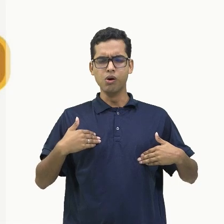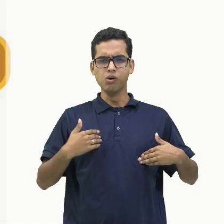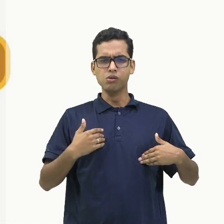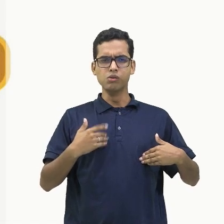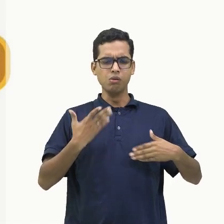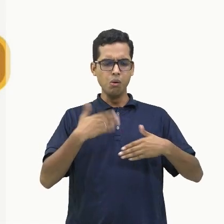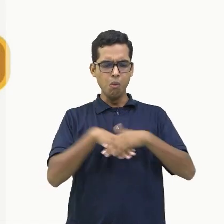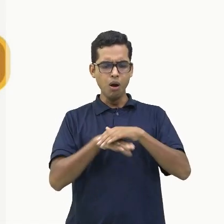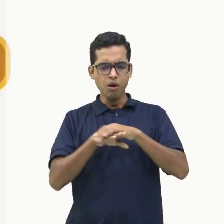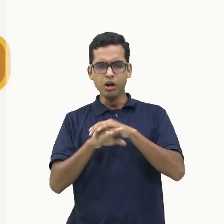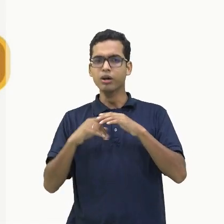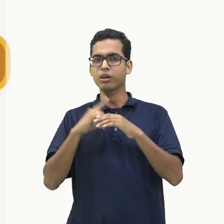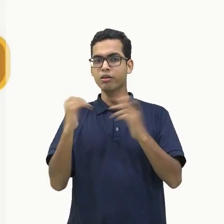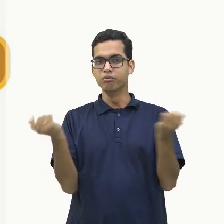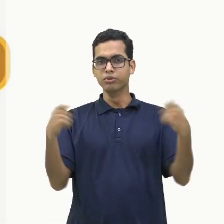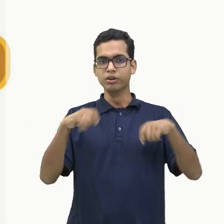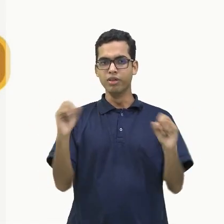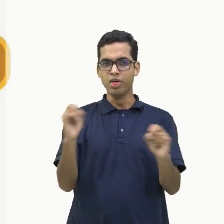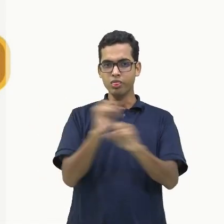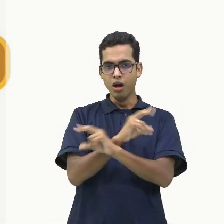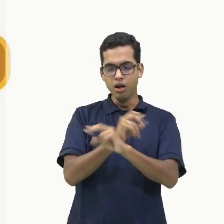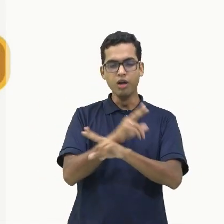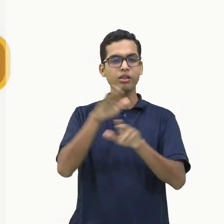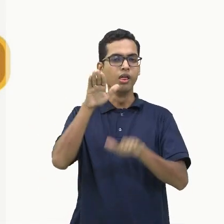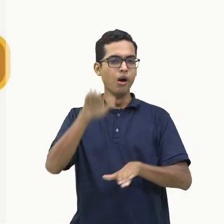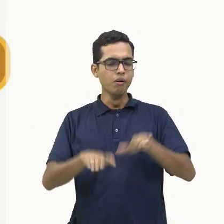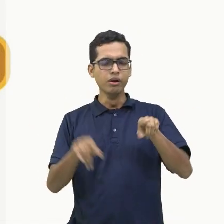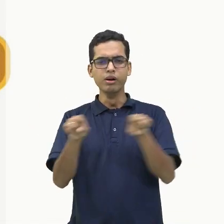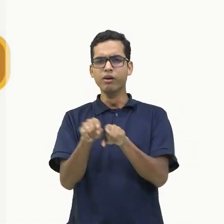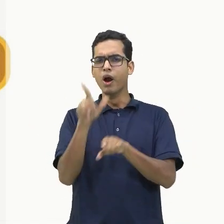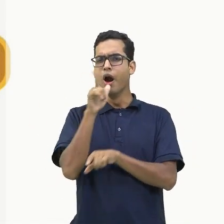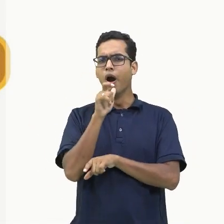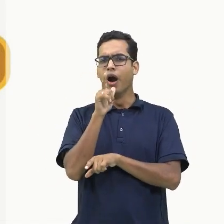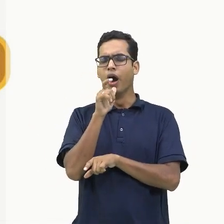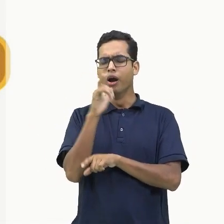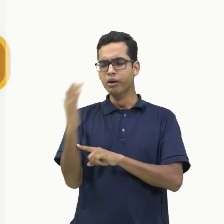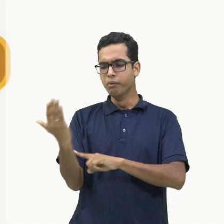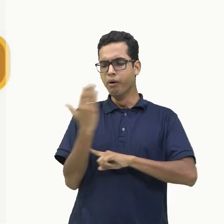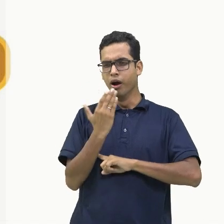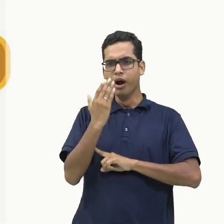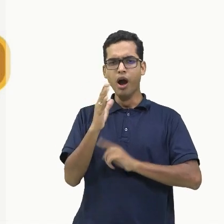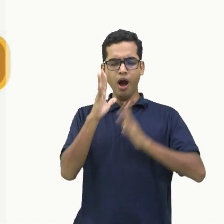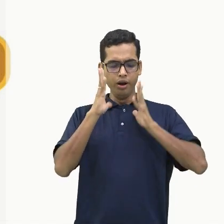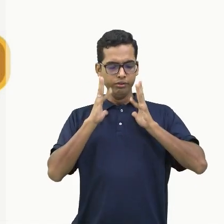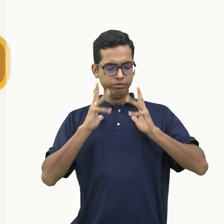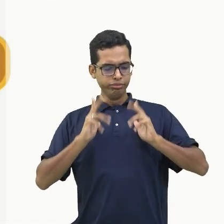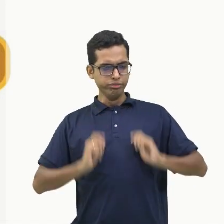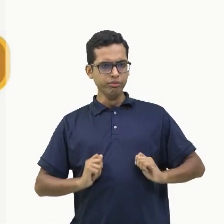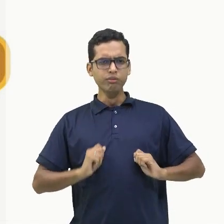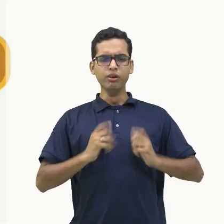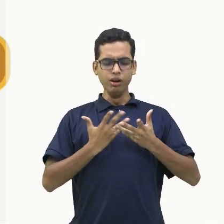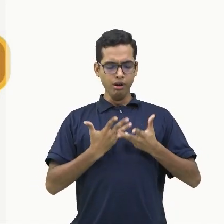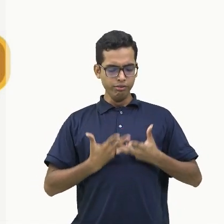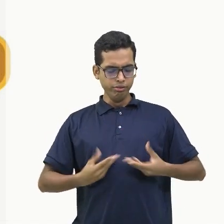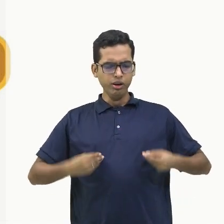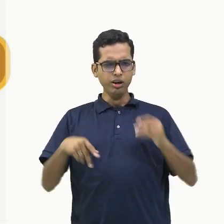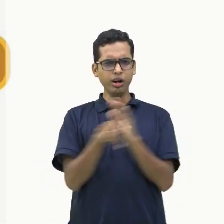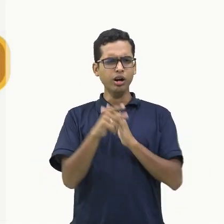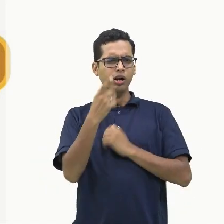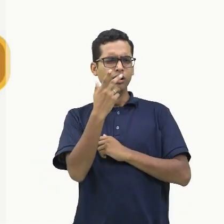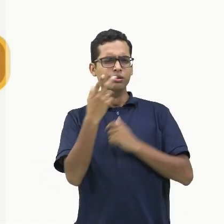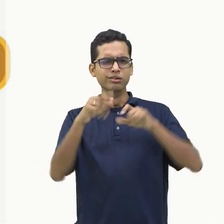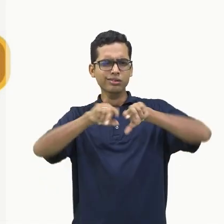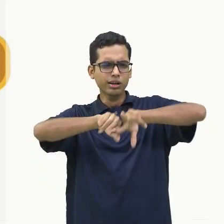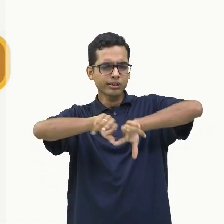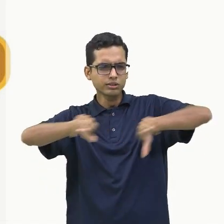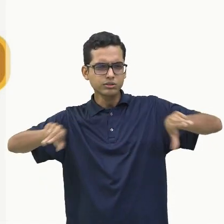são tóxicas e, por isso, a água auxilia, então, nessa eliminação do nosso corpo. A água, ela também vai